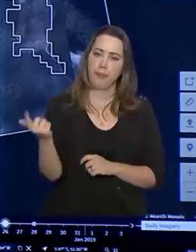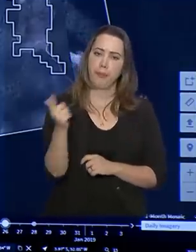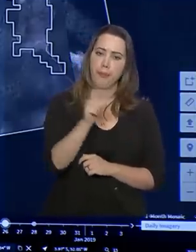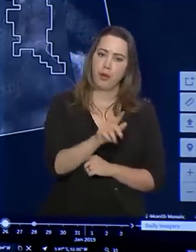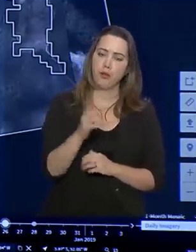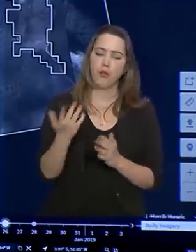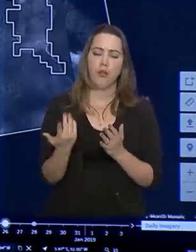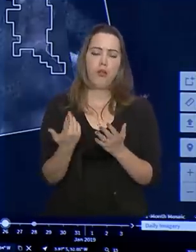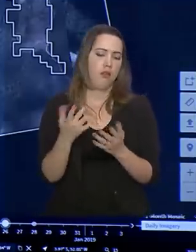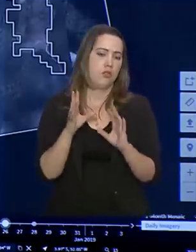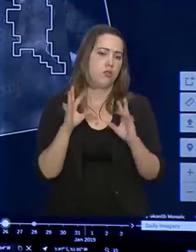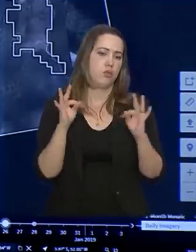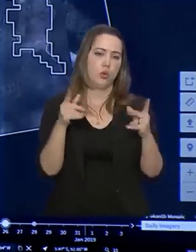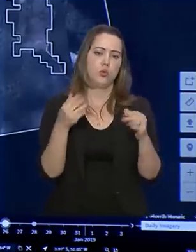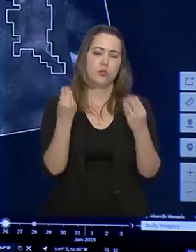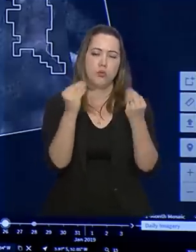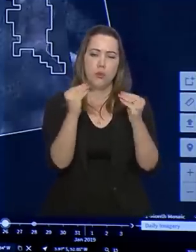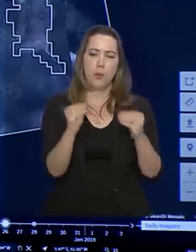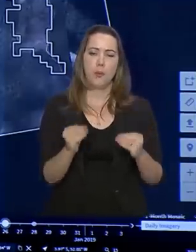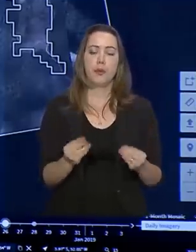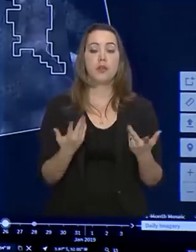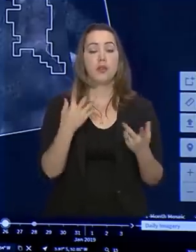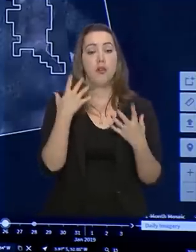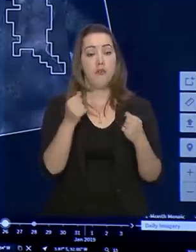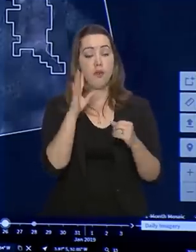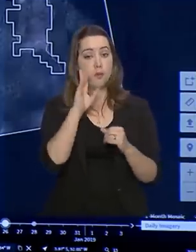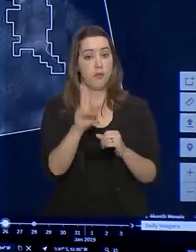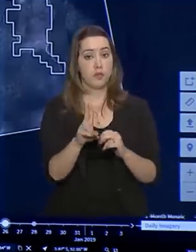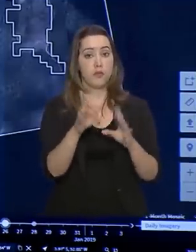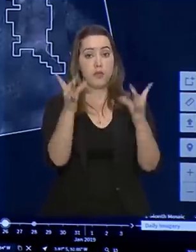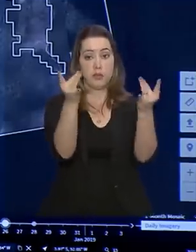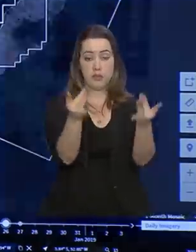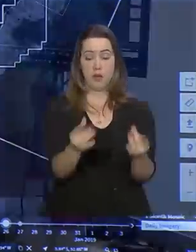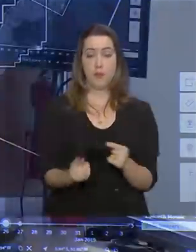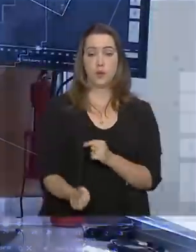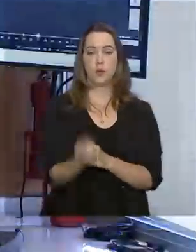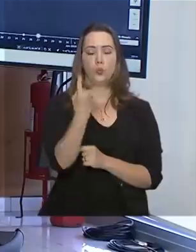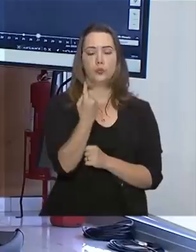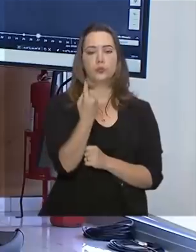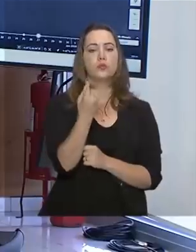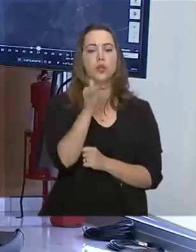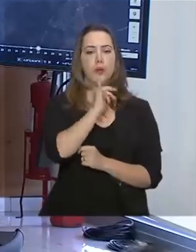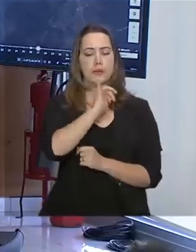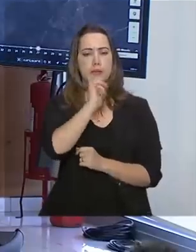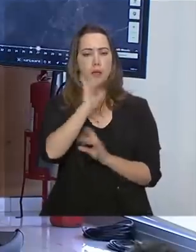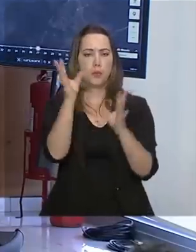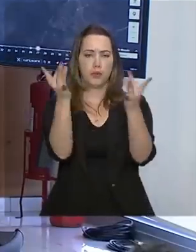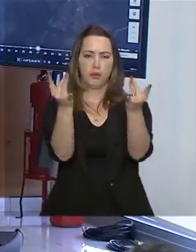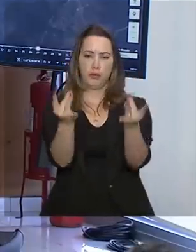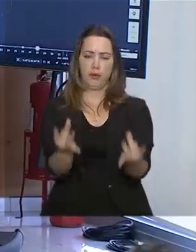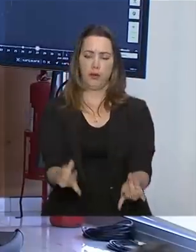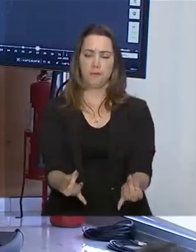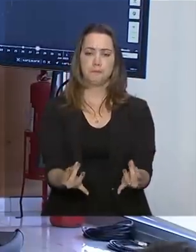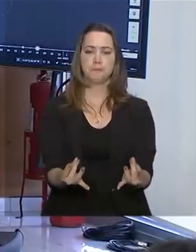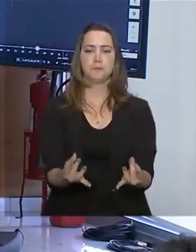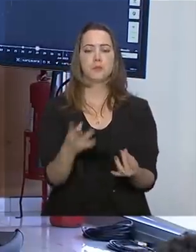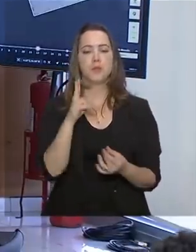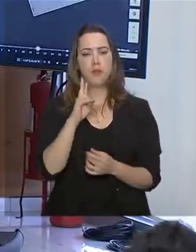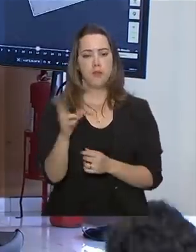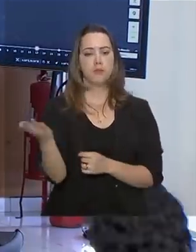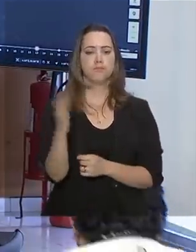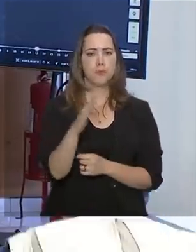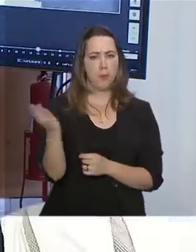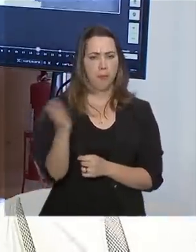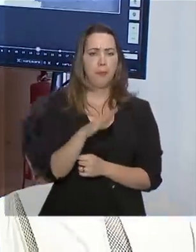sucessivamente todas as imagens agora nós vamos chegar num caso específico que é o que é o exemplo detalhado de cada um desses casos que estão aqui pode